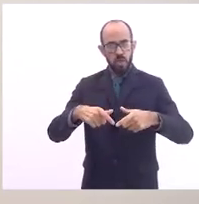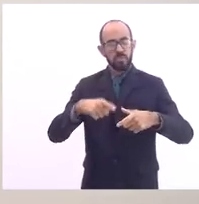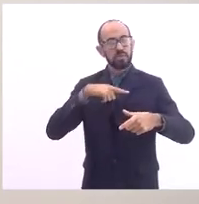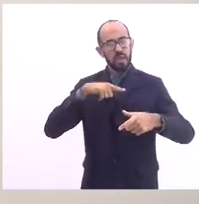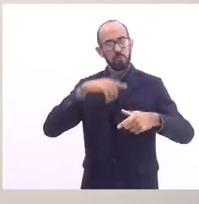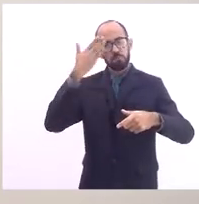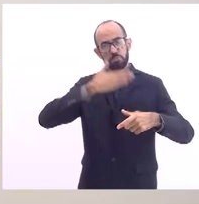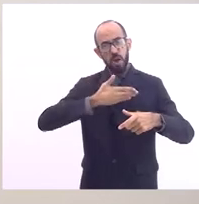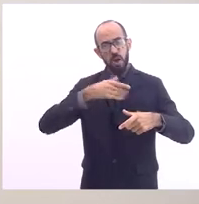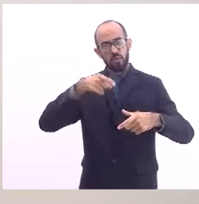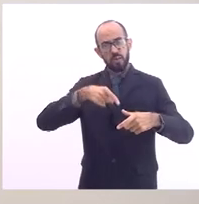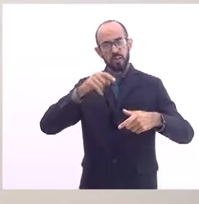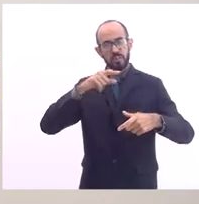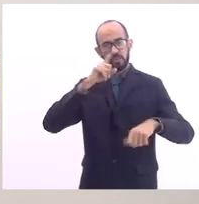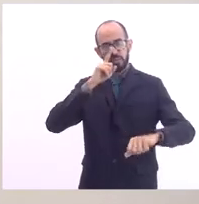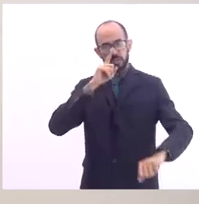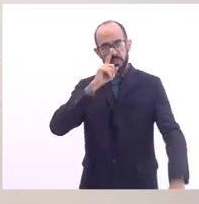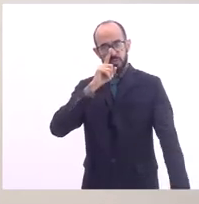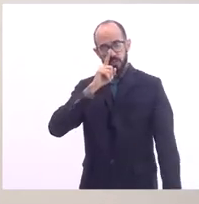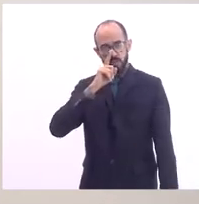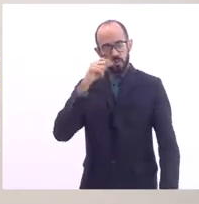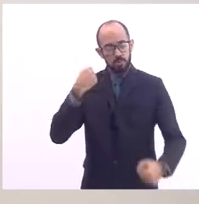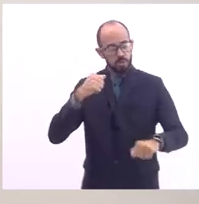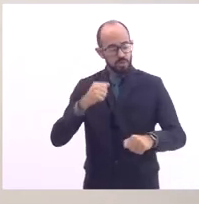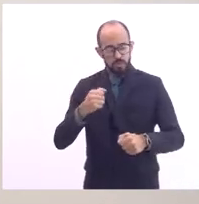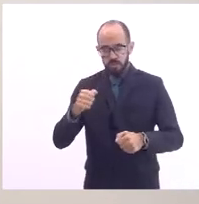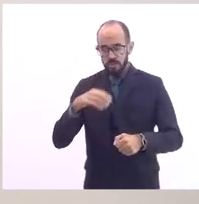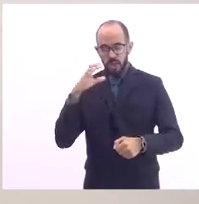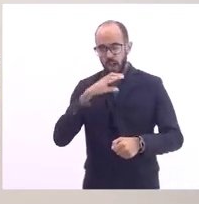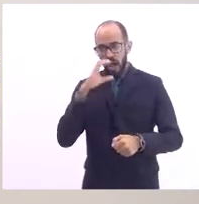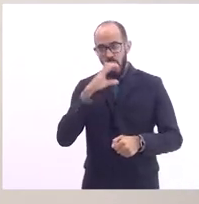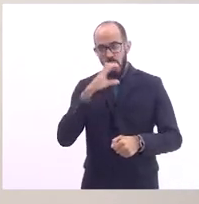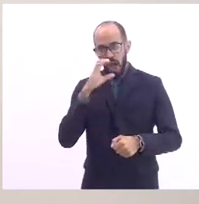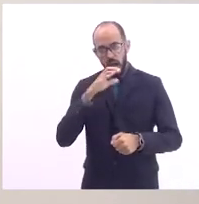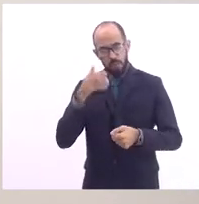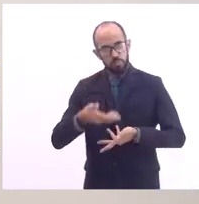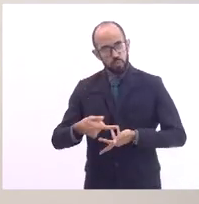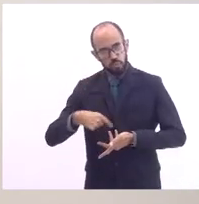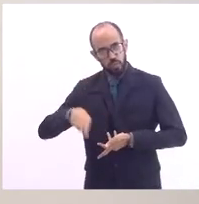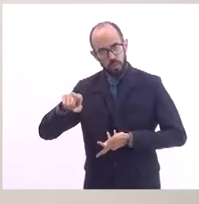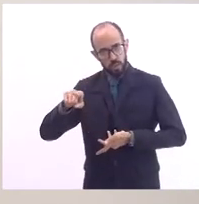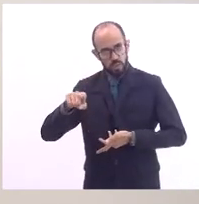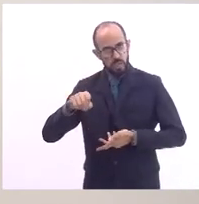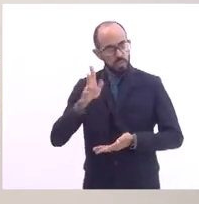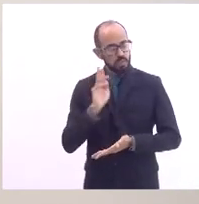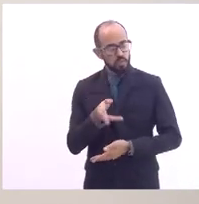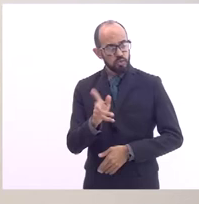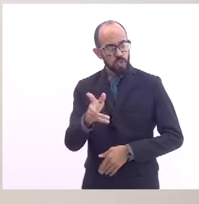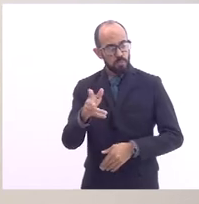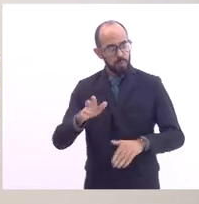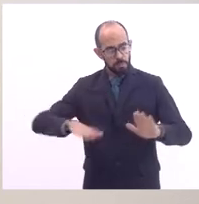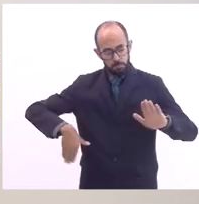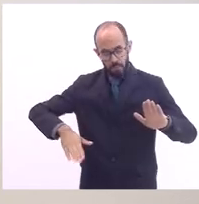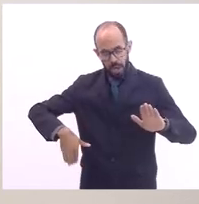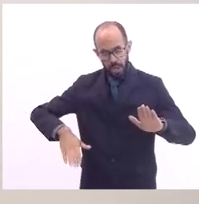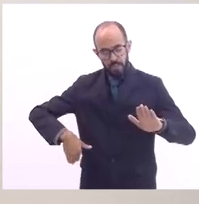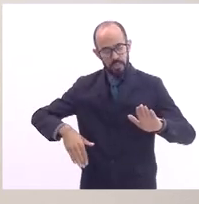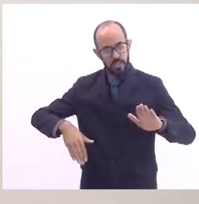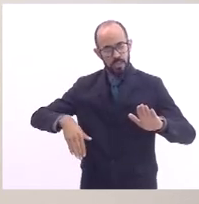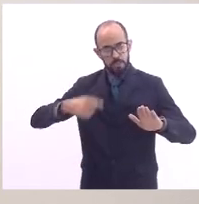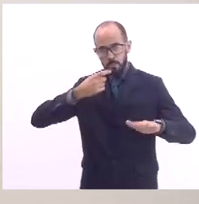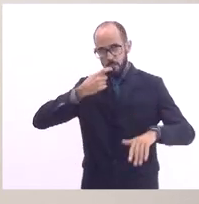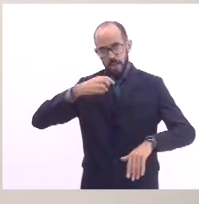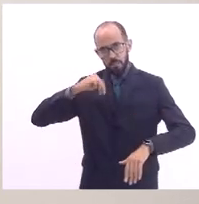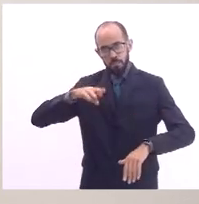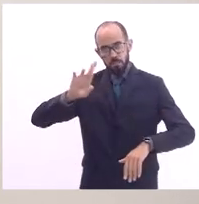comprovadamente é a área que tem que ser, que tem um atendimento habitual e permanente. Área de praia, área de maresia, não